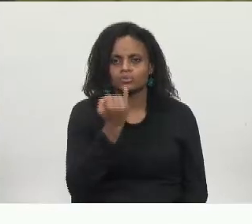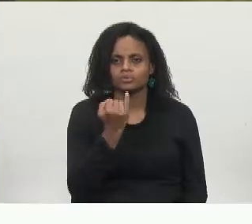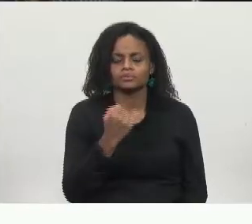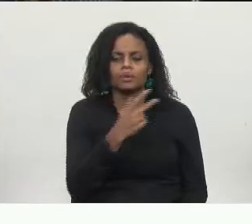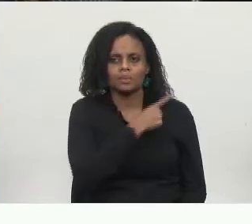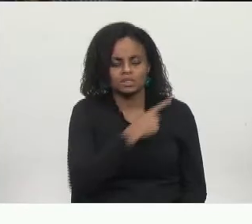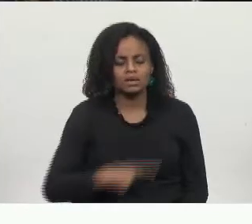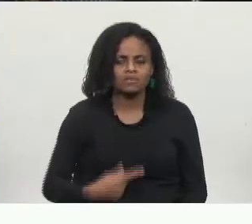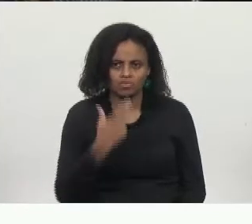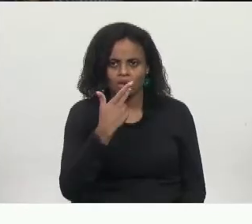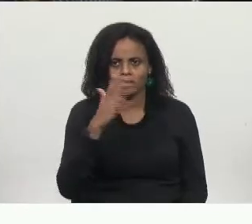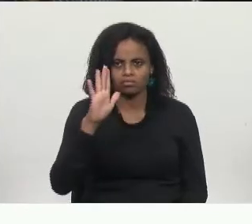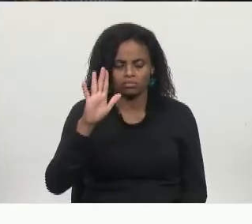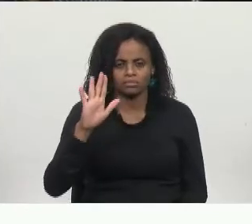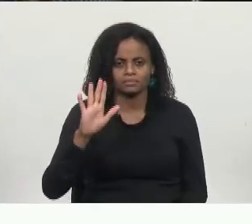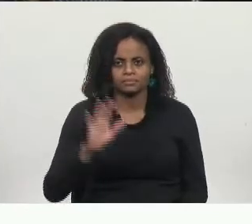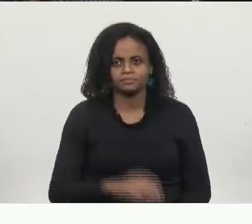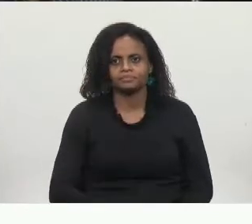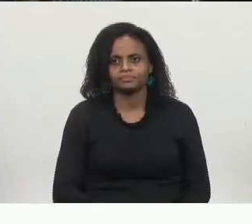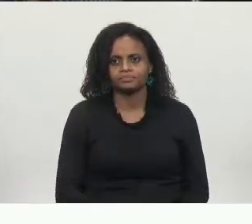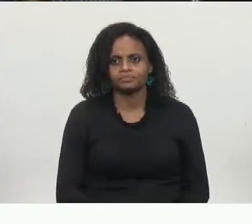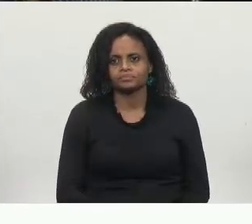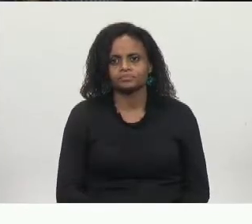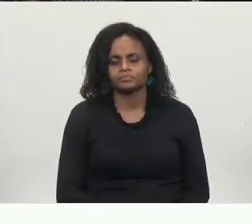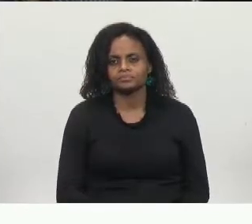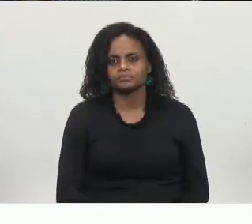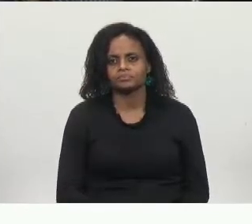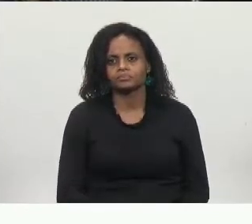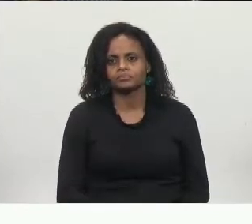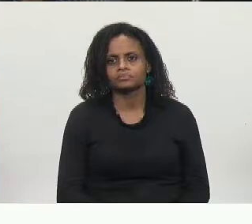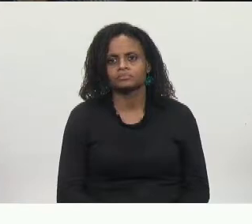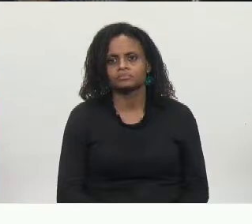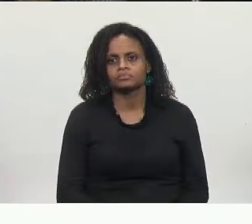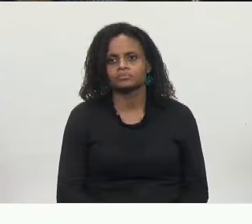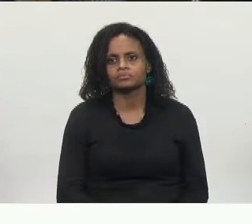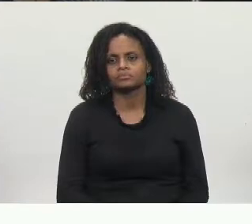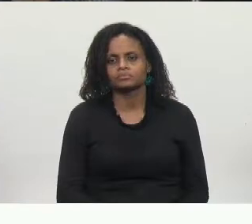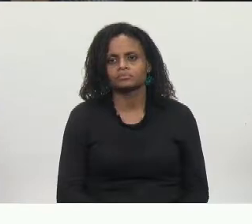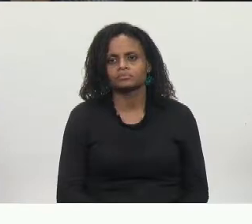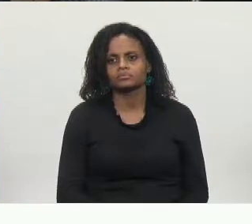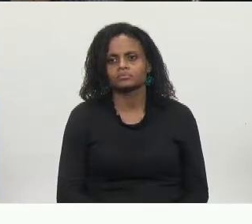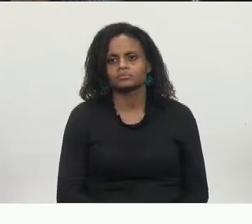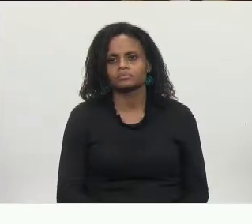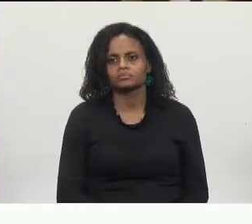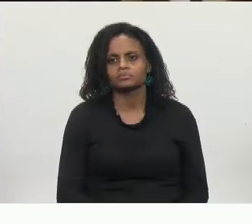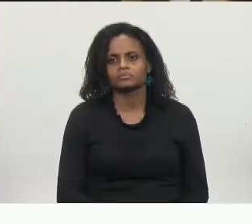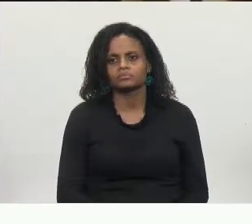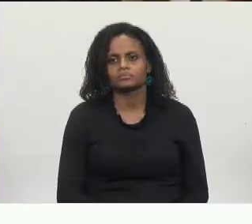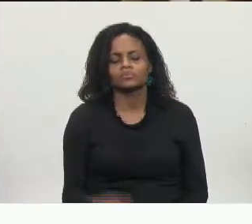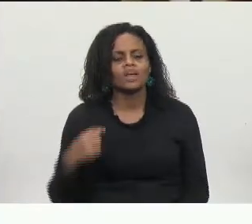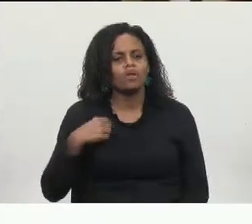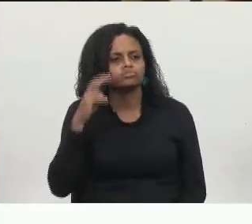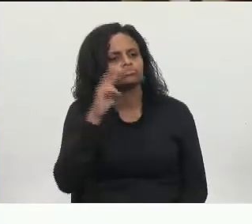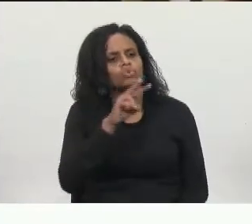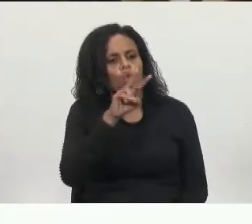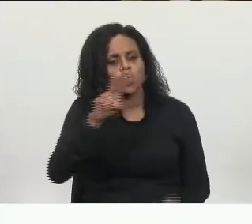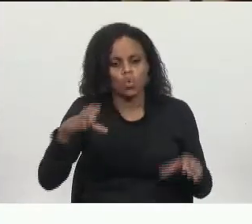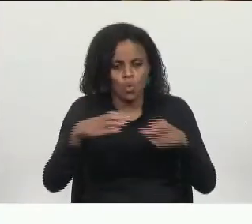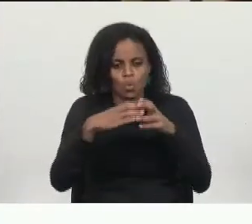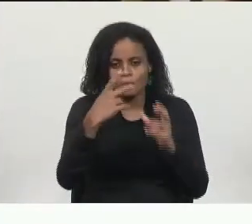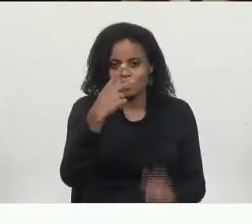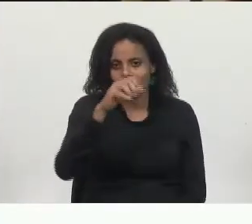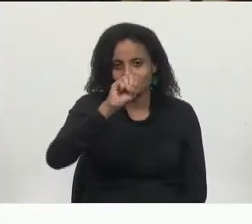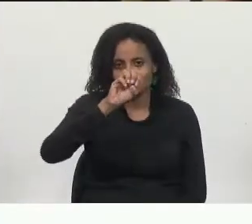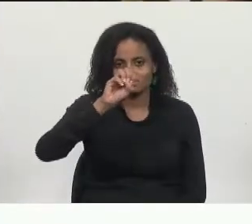aqui, até você esconder aqui. Conseguindo a presença do deputado Alexandre Freitas. Eu fico olhando o pessoal do PSOL,